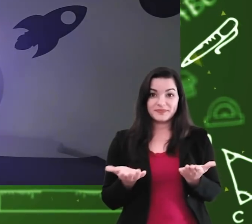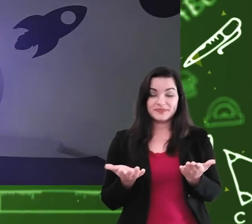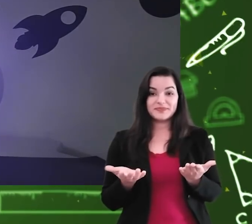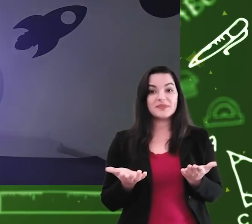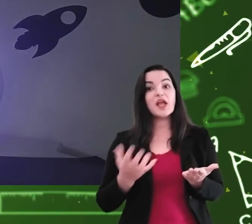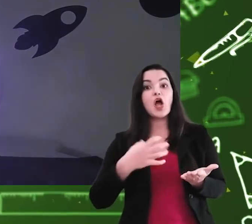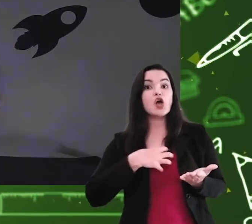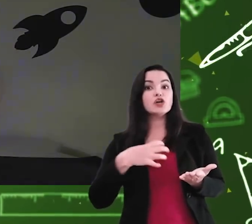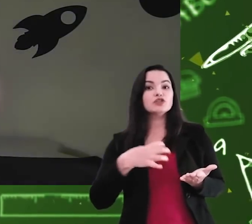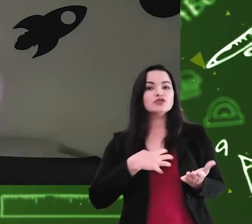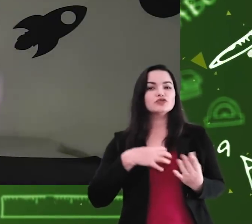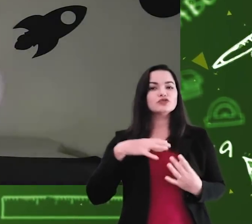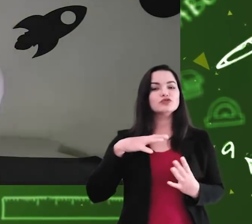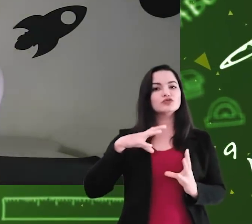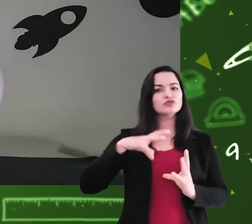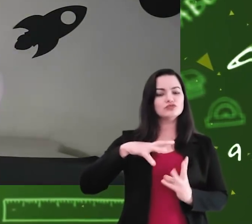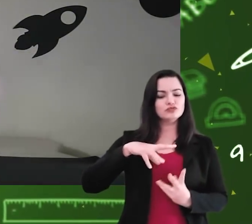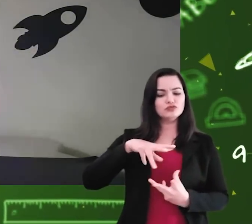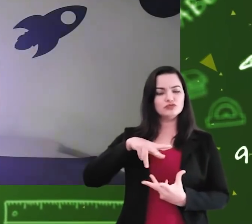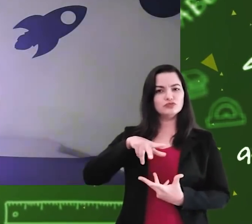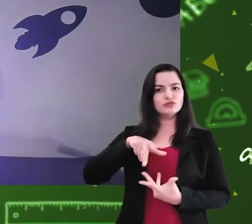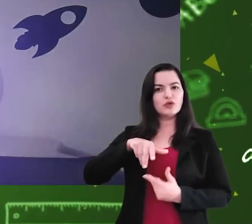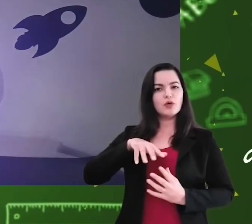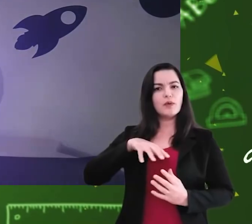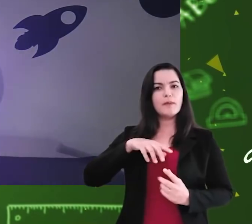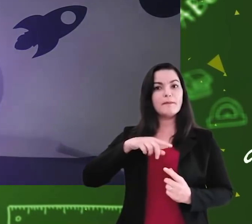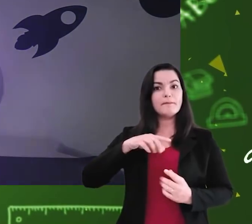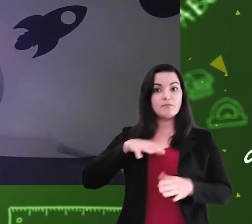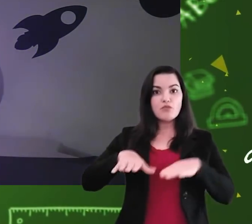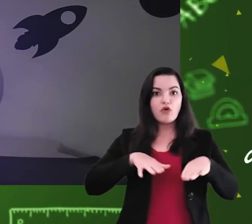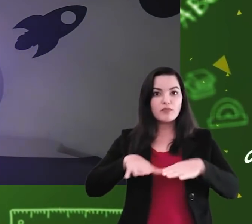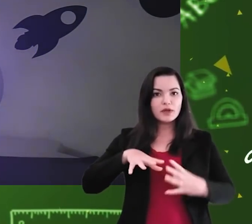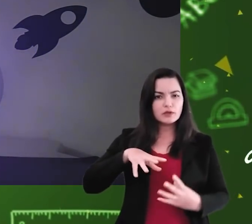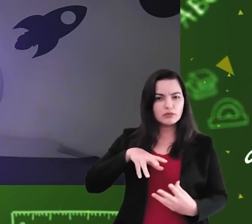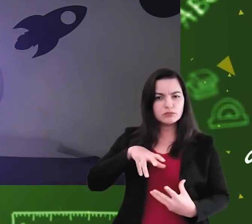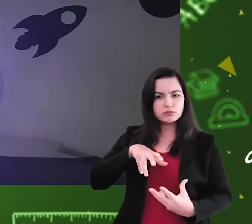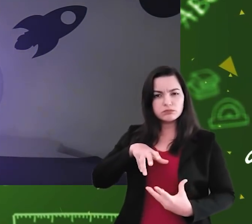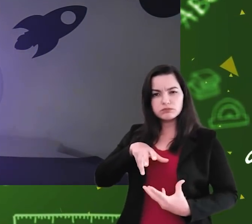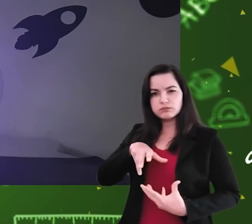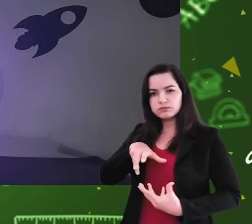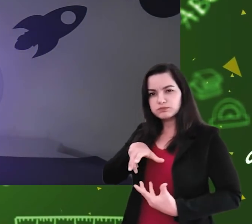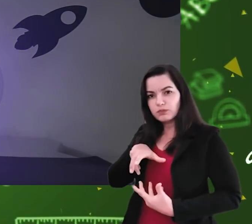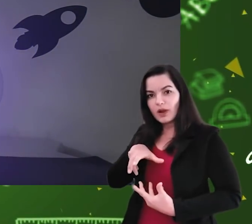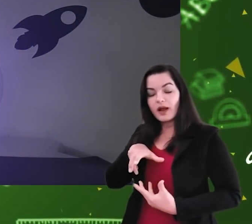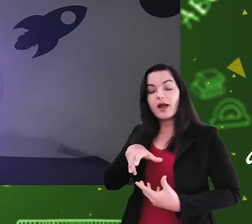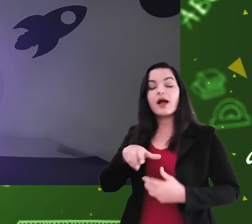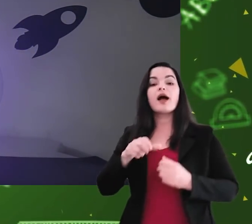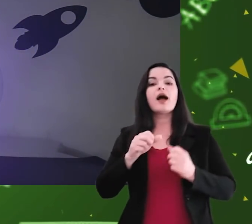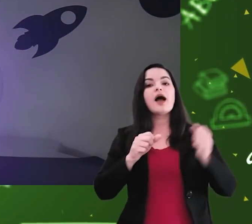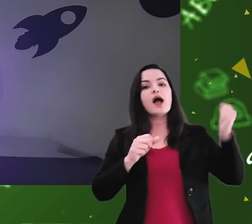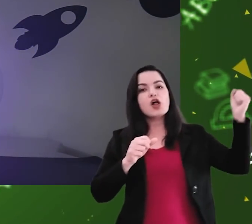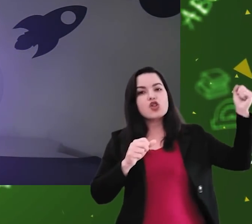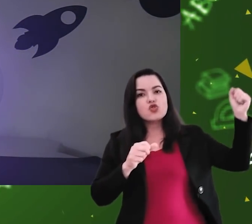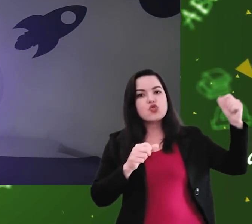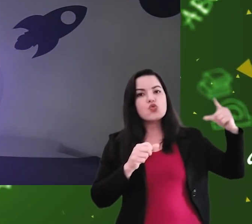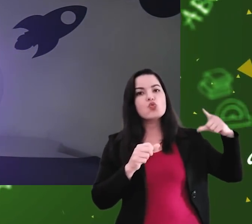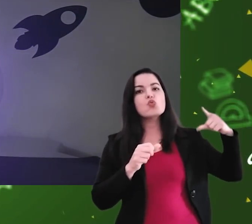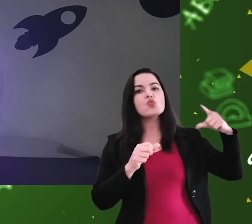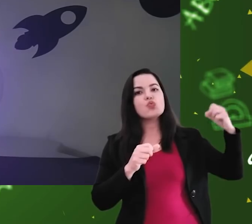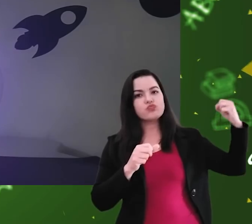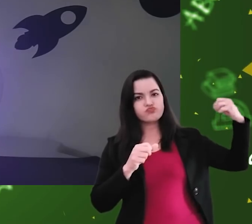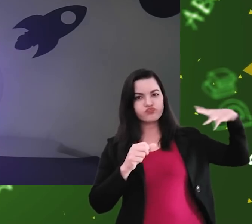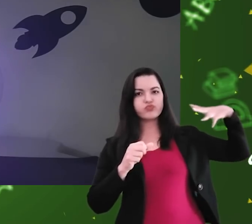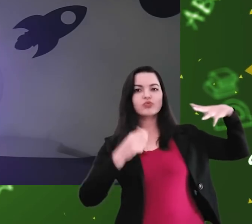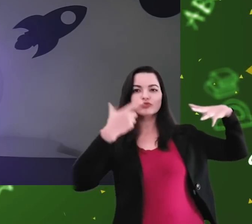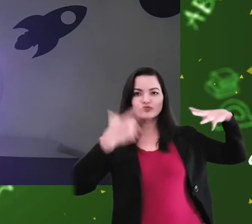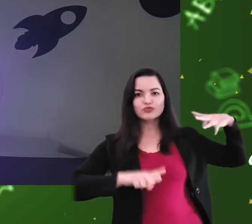E aí, conforme o planeta se movimenta, a iluminação volta a chegar. Agora, vamos